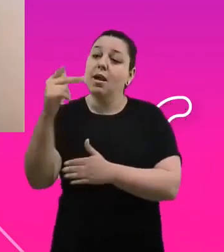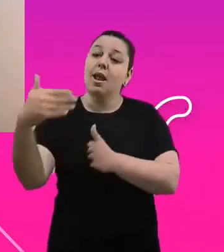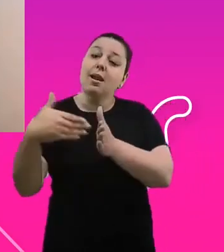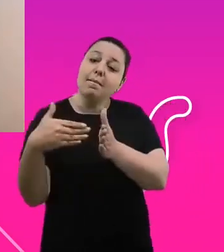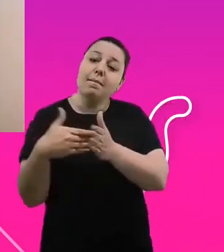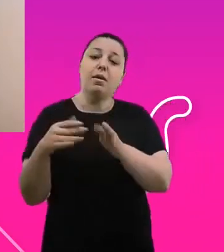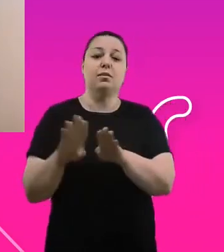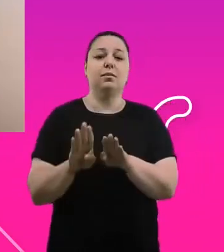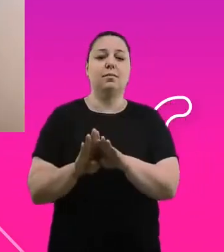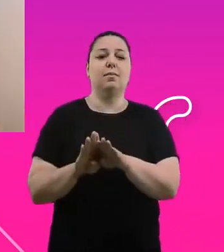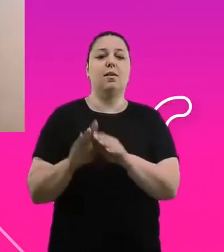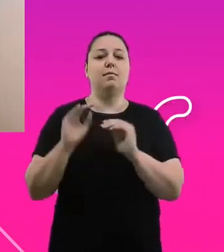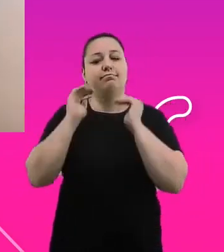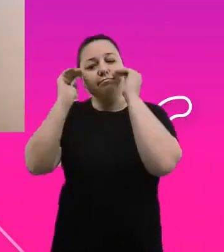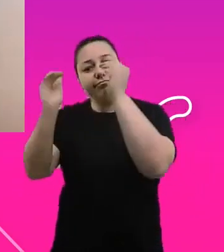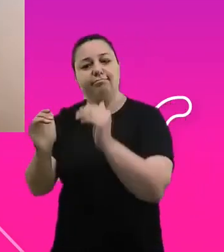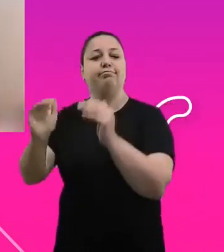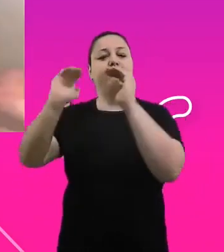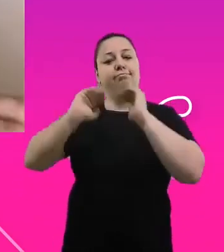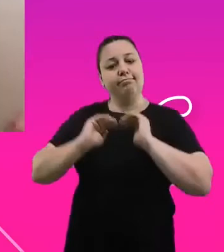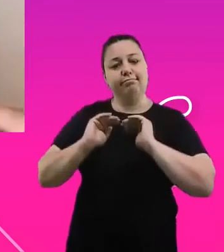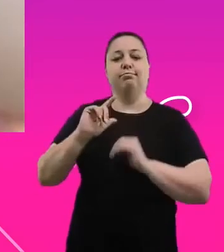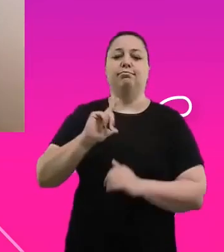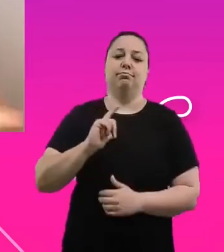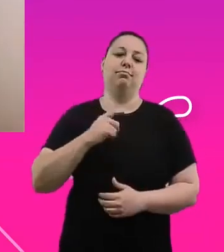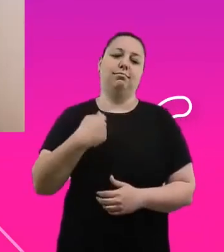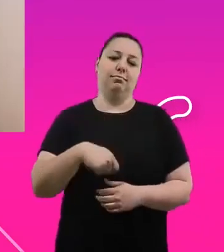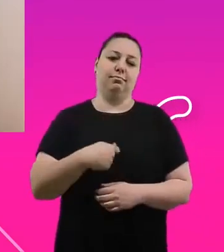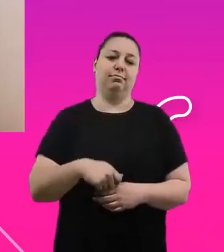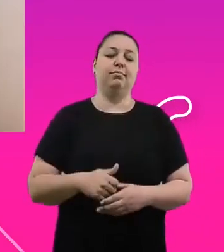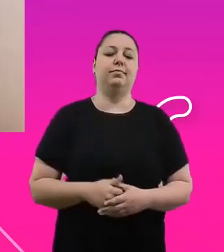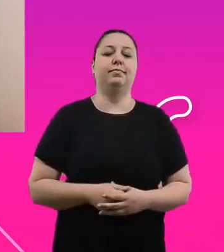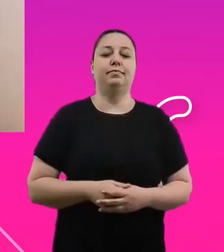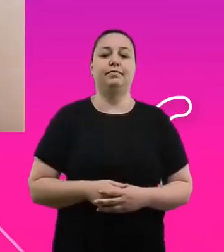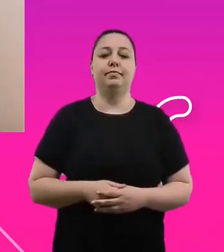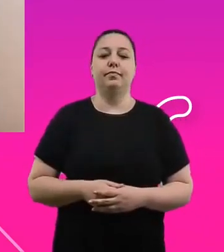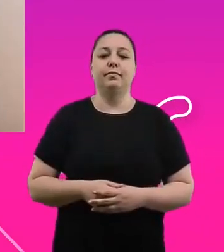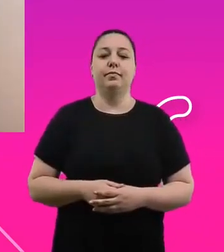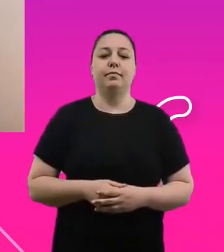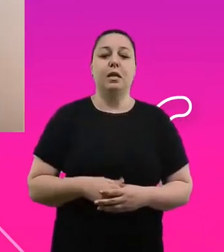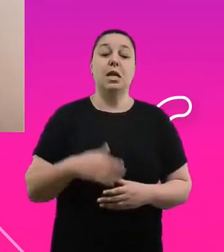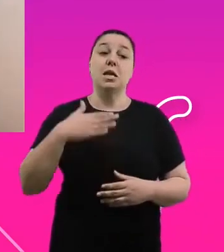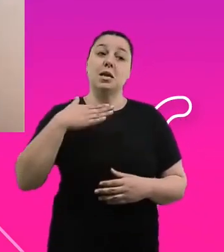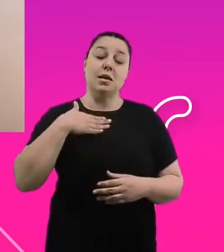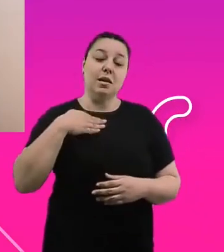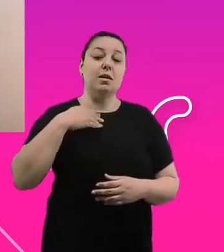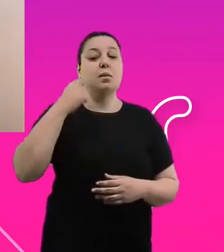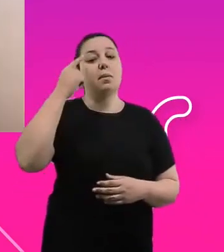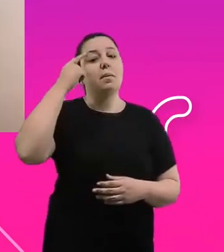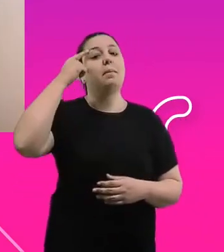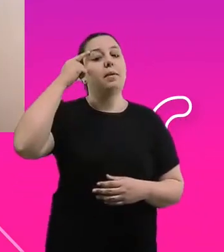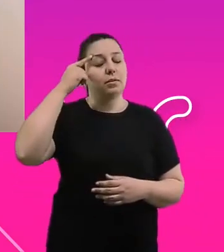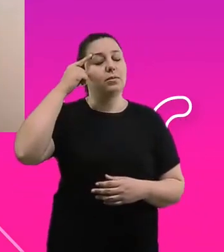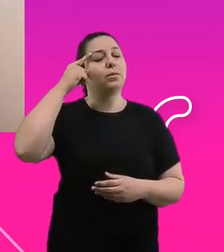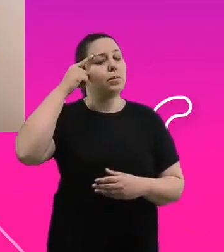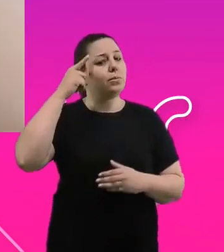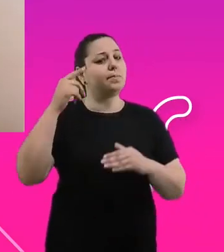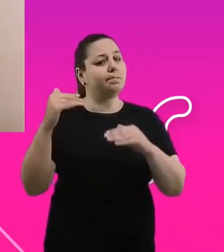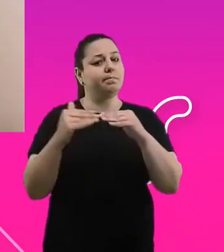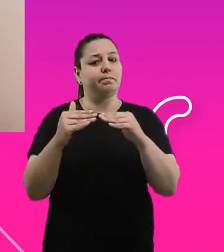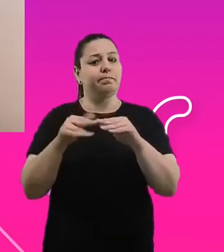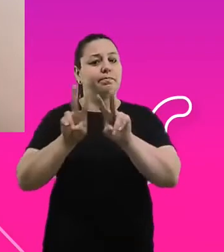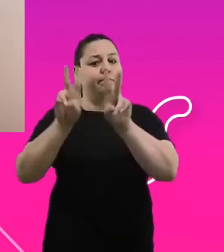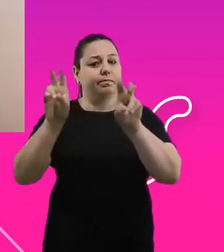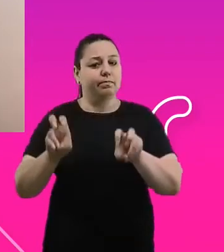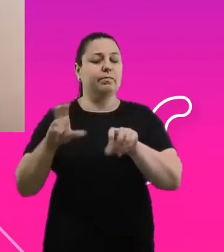Eu diria acordos, né? Assim, que tá muito ligado à questão do diálogo. Então, eu, enfim, lembrei que eu tenho alguns grupos